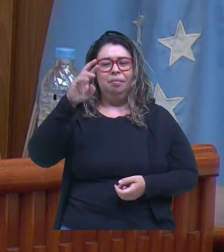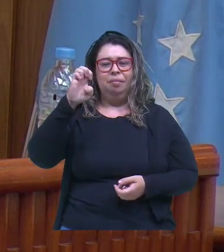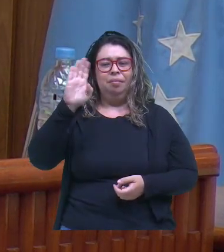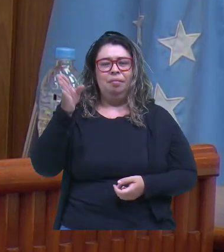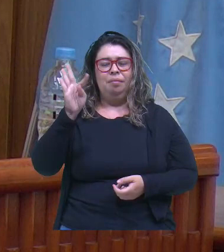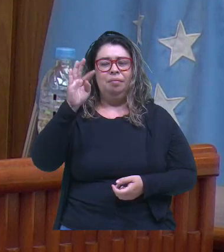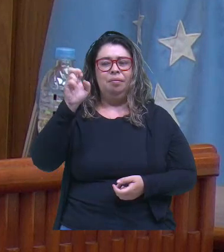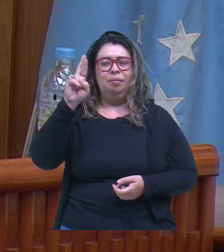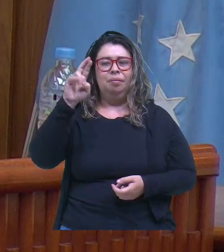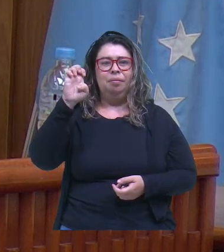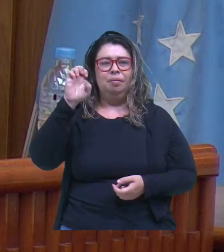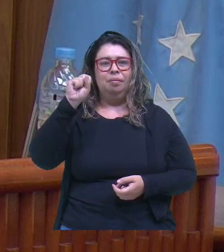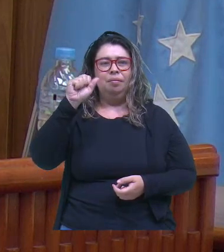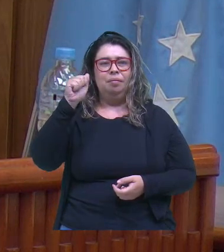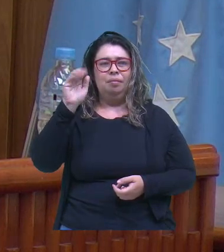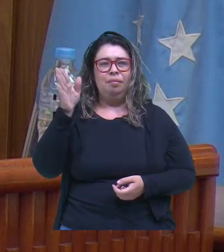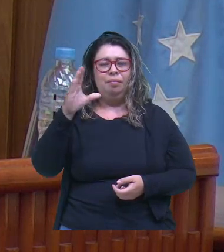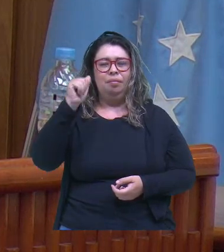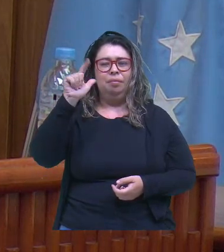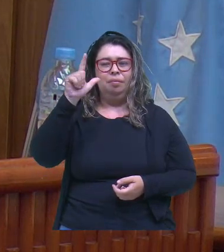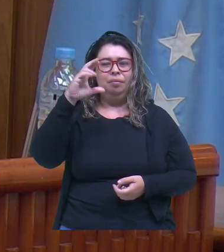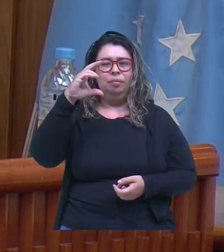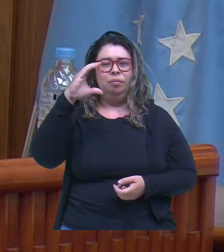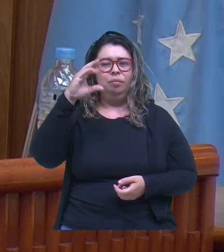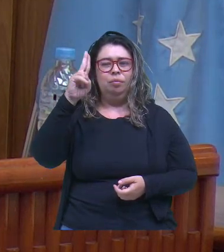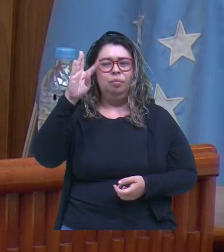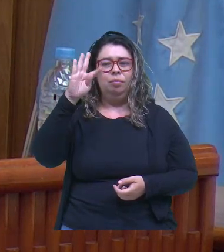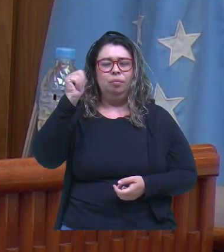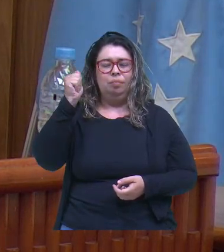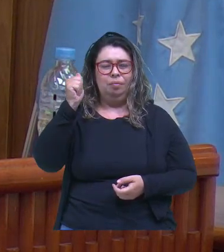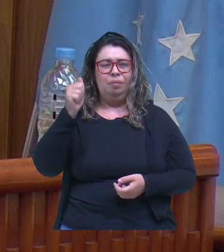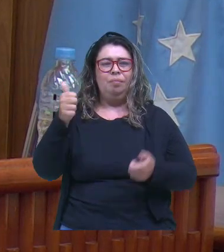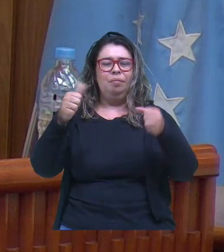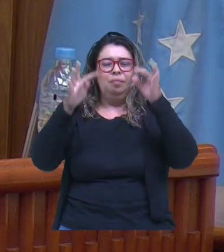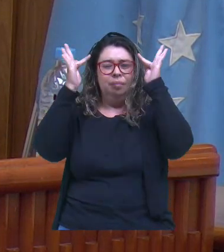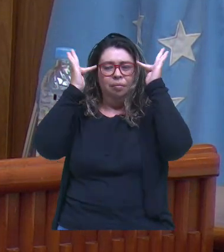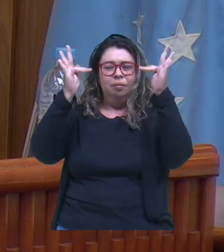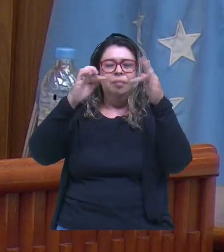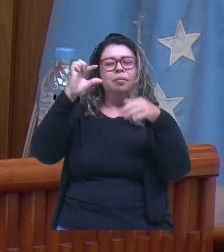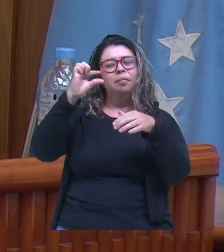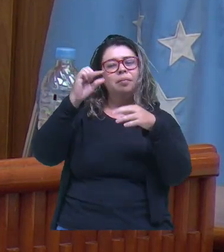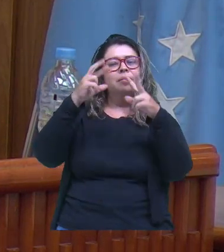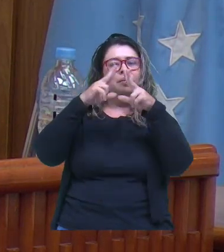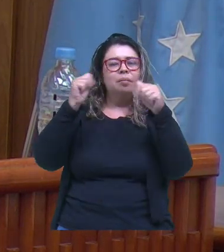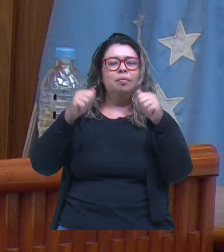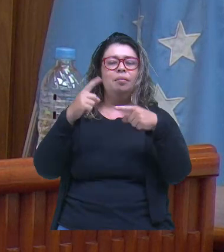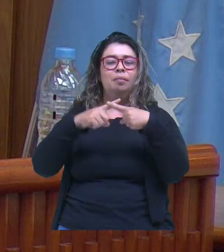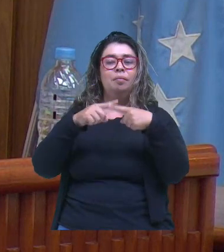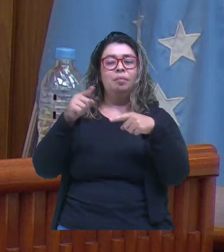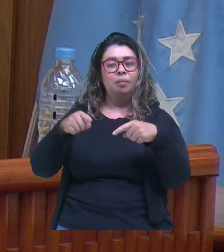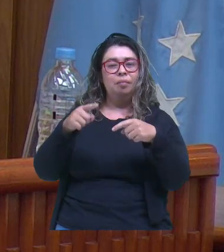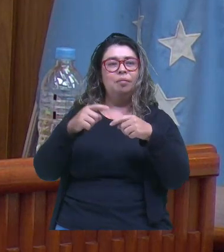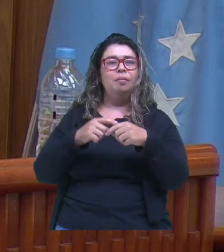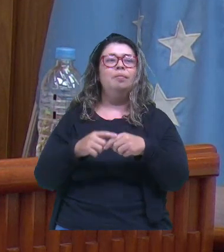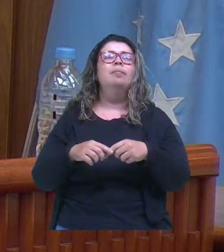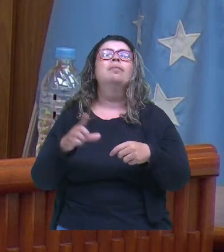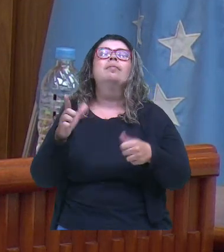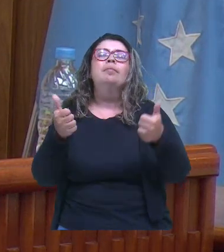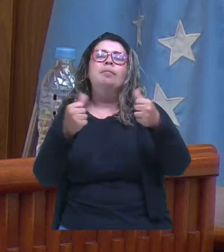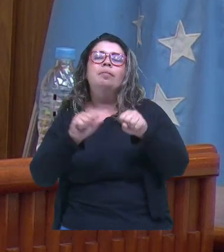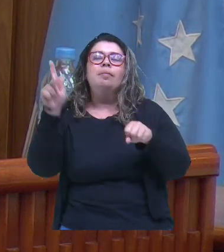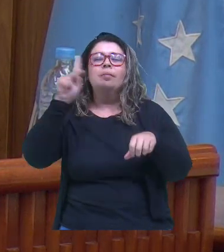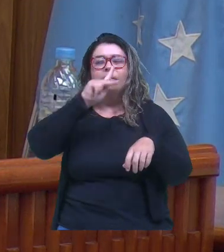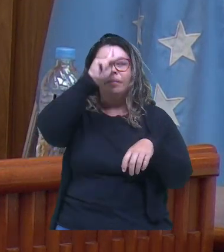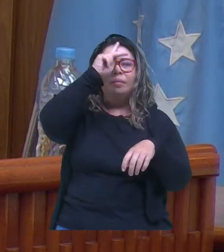assim, para os nossos homenageados: seja fiel nas pequenas coisas, porque é nelas que mora a sua força. Não